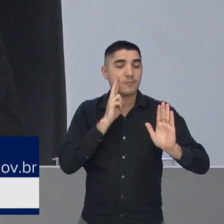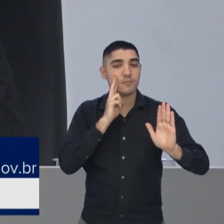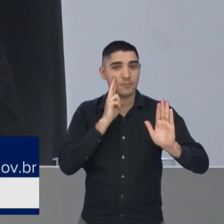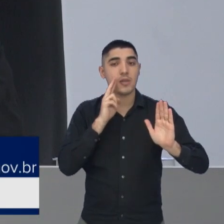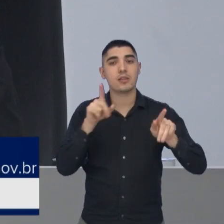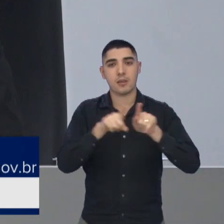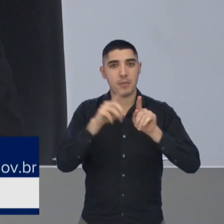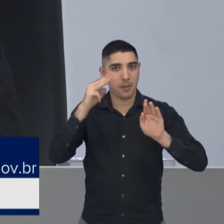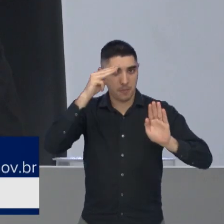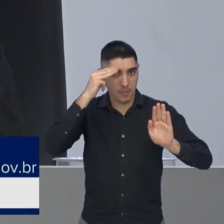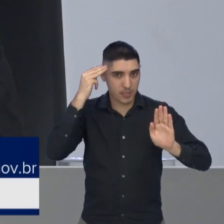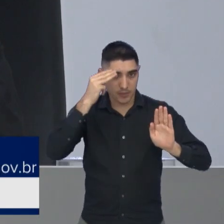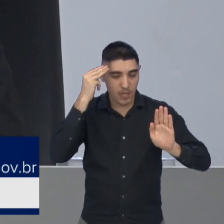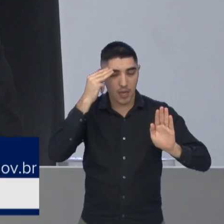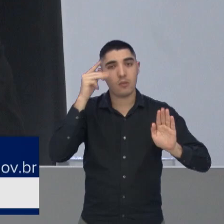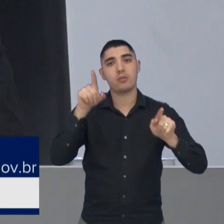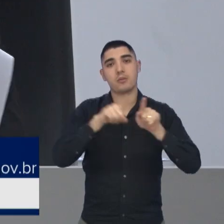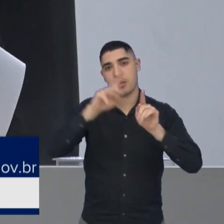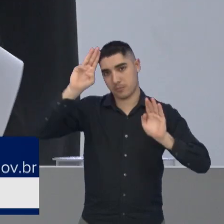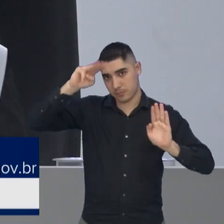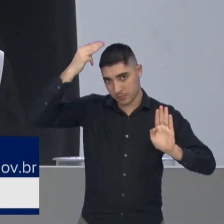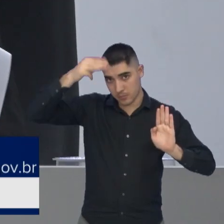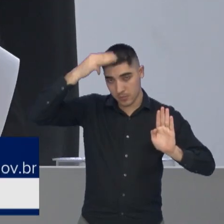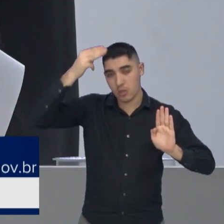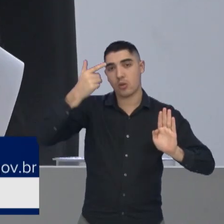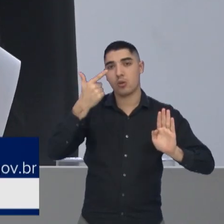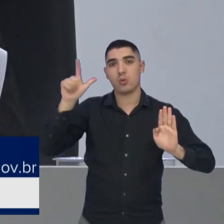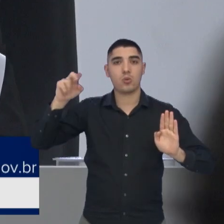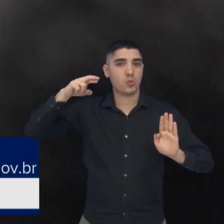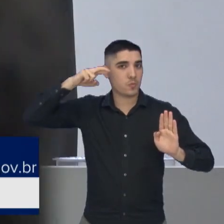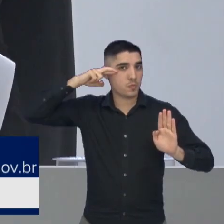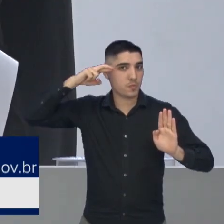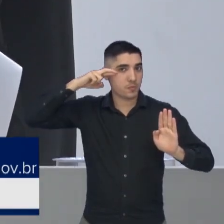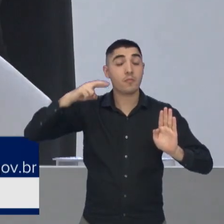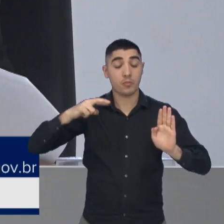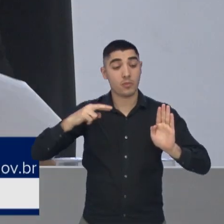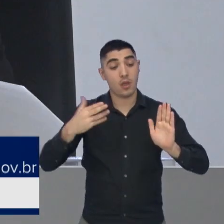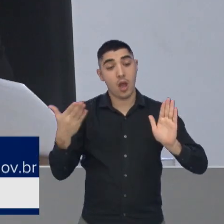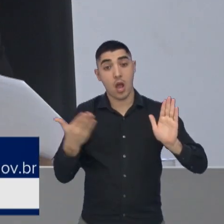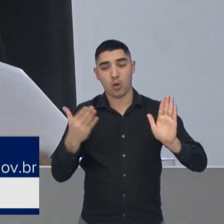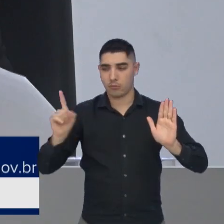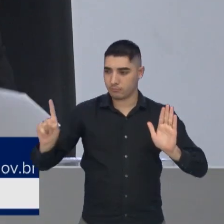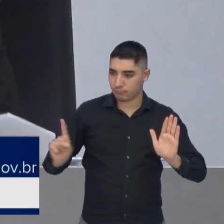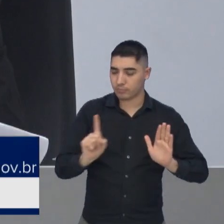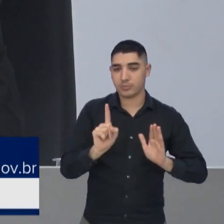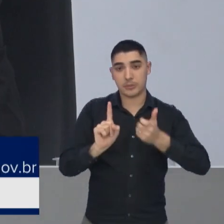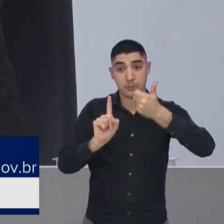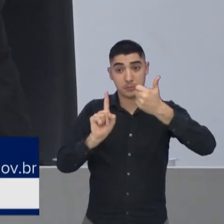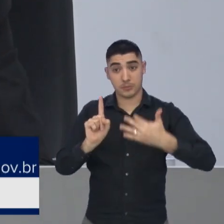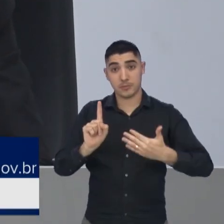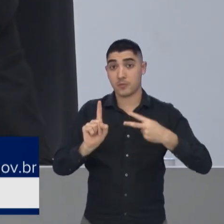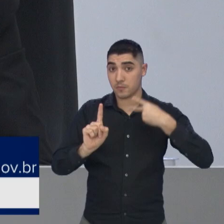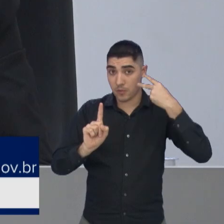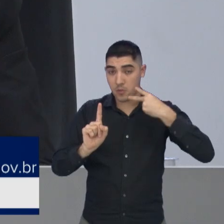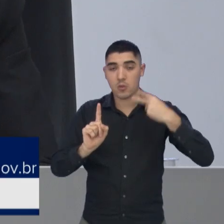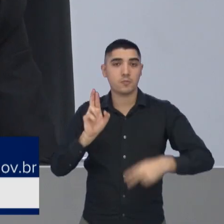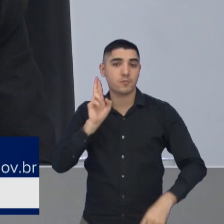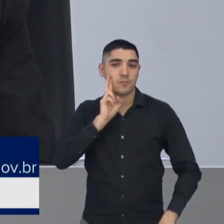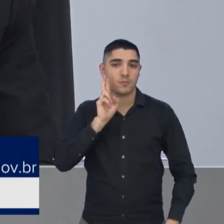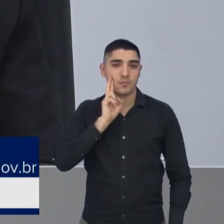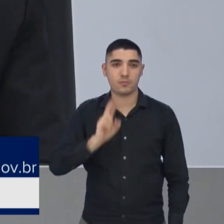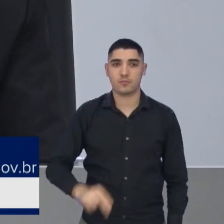Marcelo Garcia, Milton Vieira Filho e Rogério da Cacém. Inscrito para falar no processo, o vereador Renato